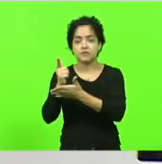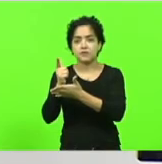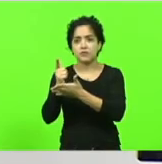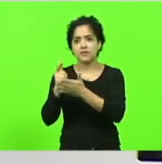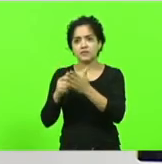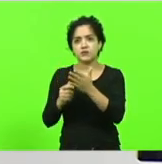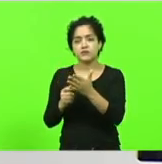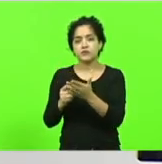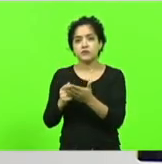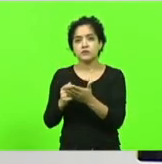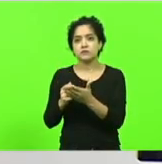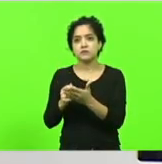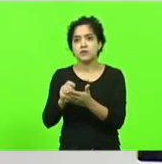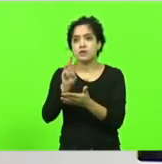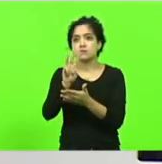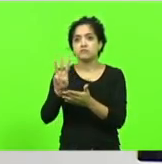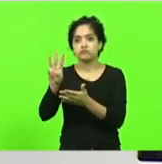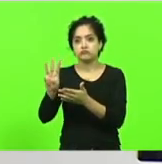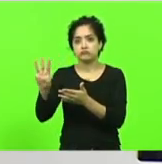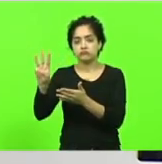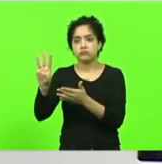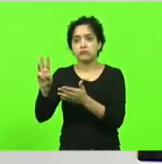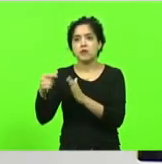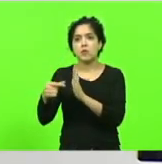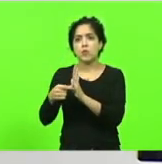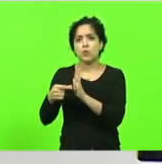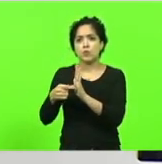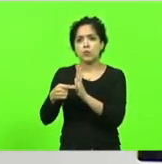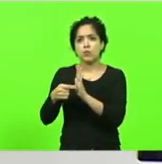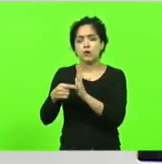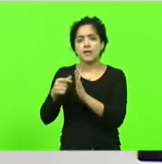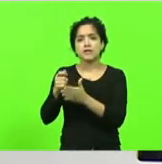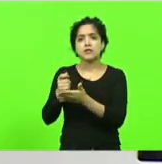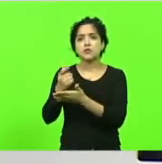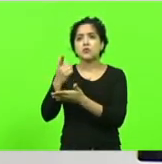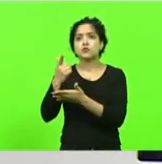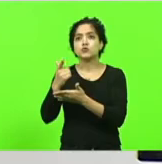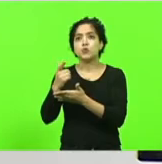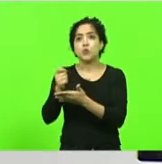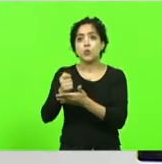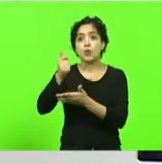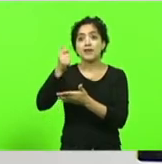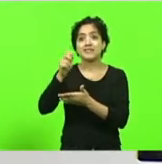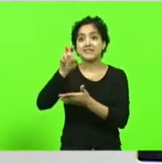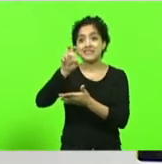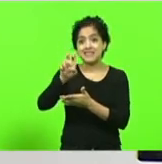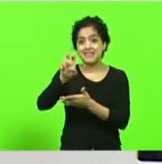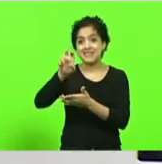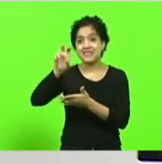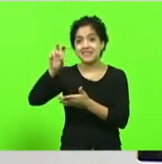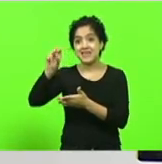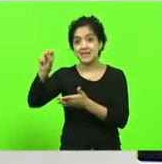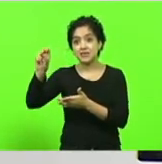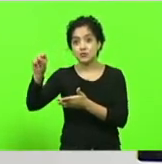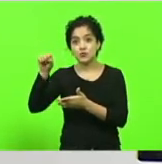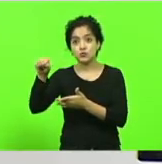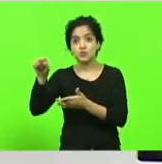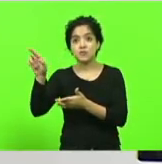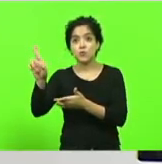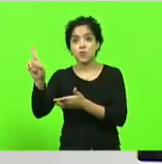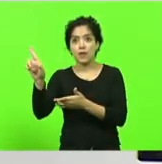com dispensa de licitação que custou quase 500 mil